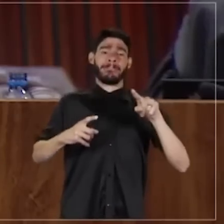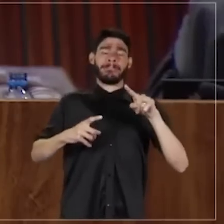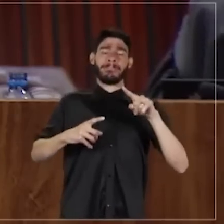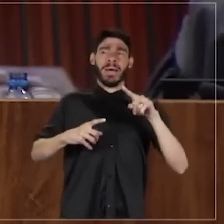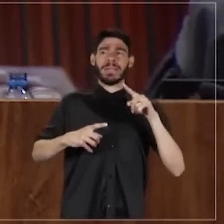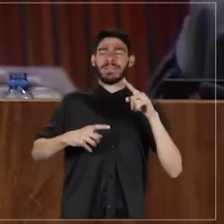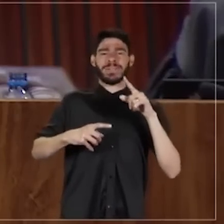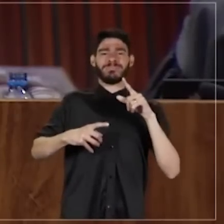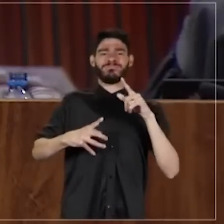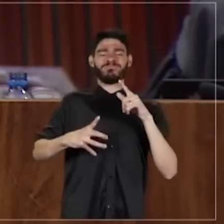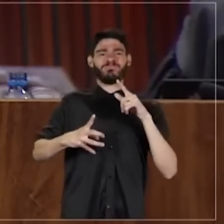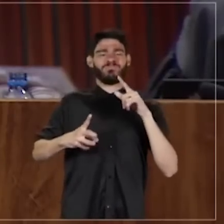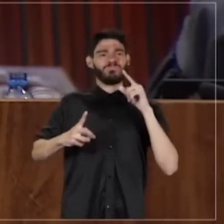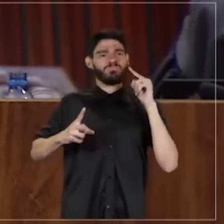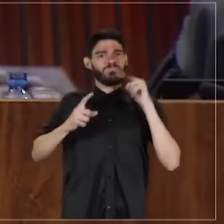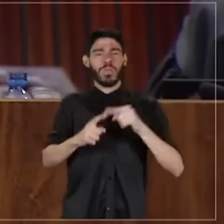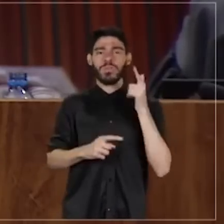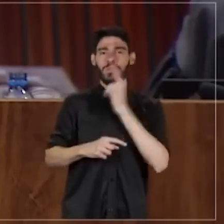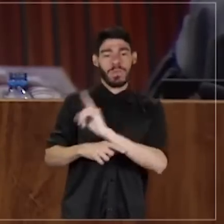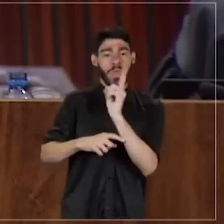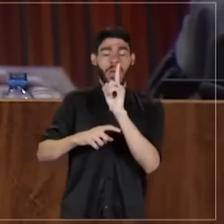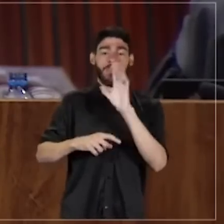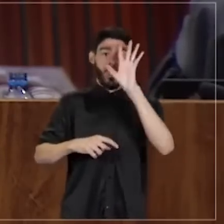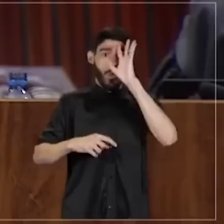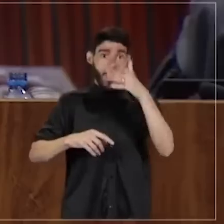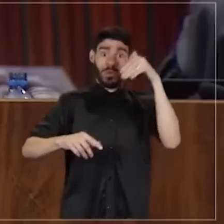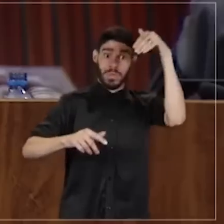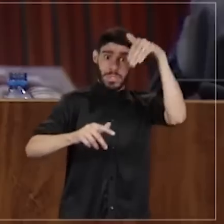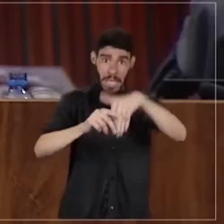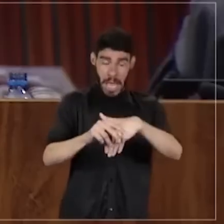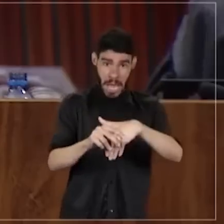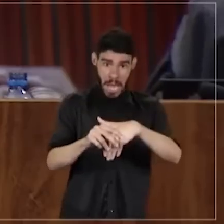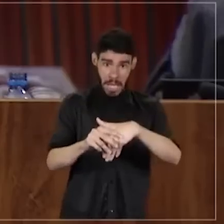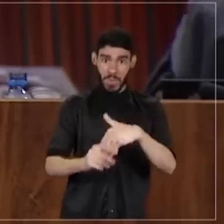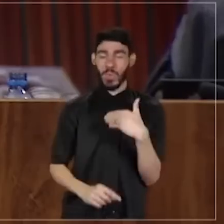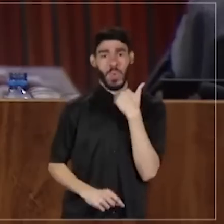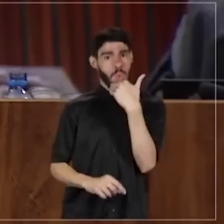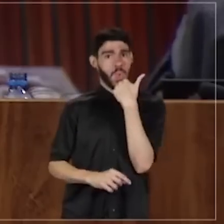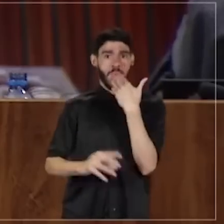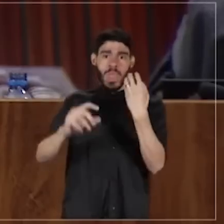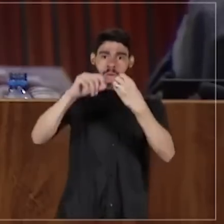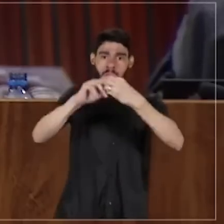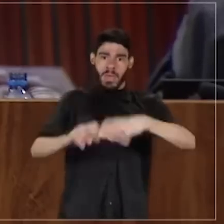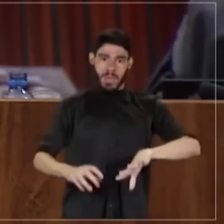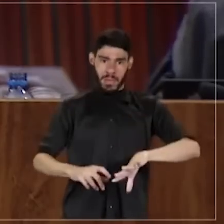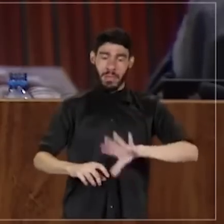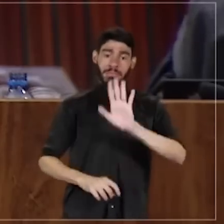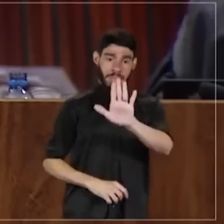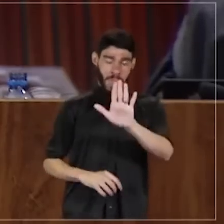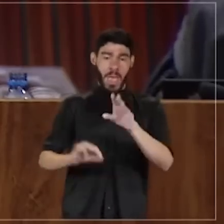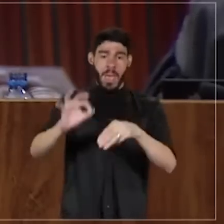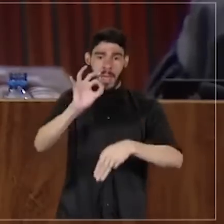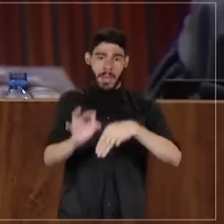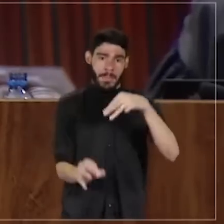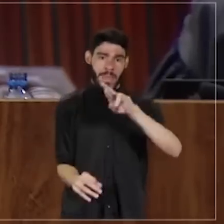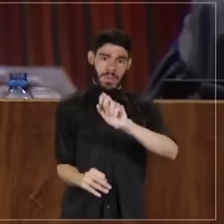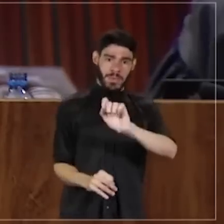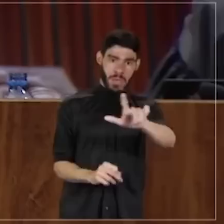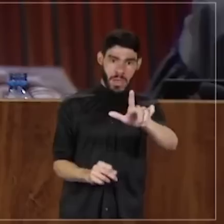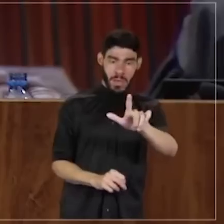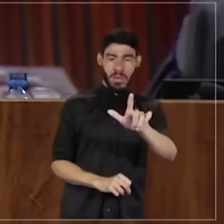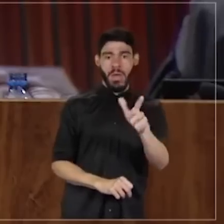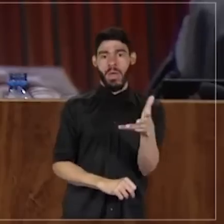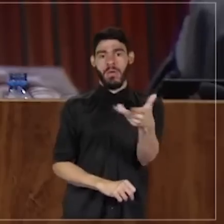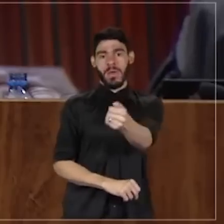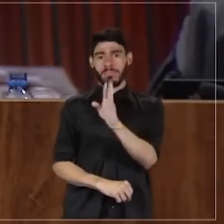por ação da Justiça Eleitoral, o resultado das eleições não foi afetado. Ora, ministro Raul, a eficiência do